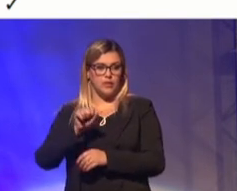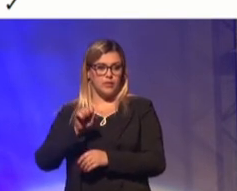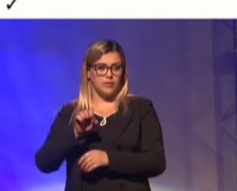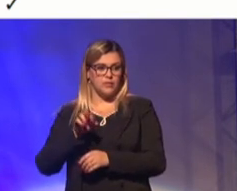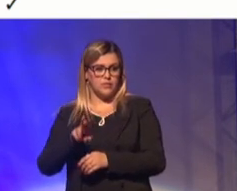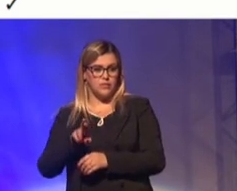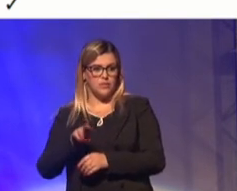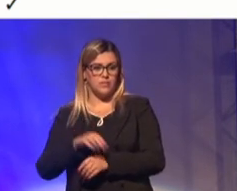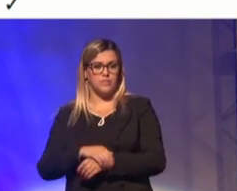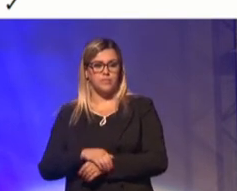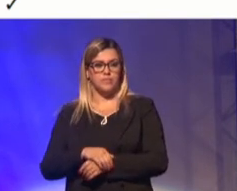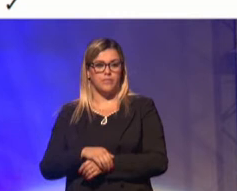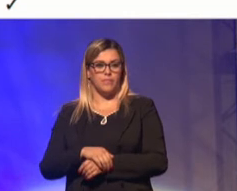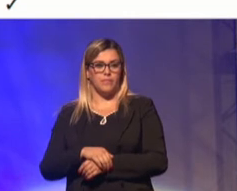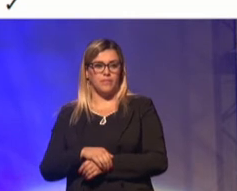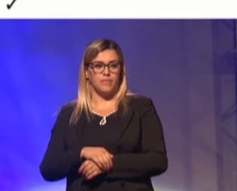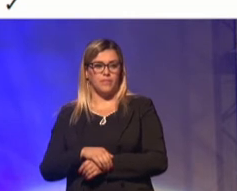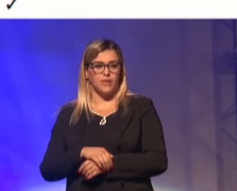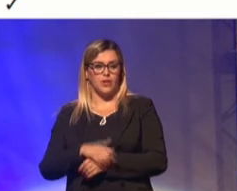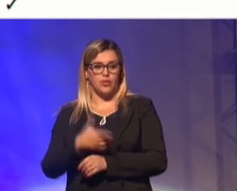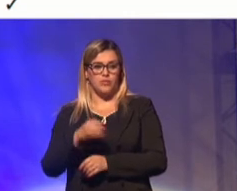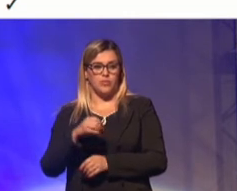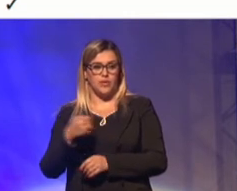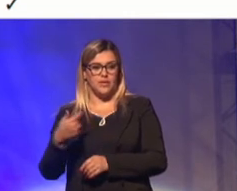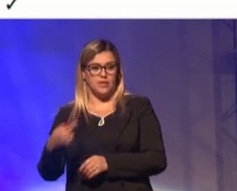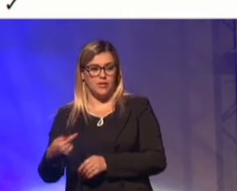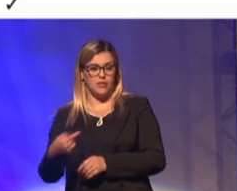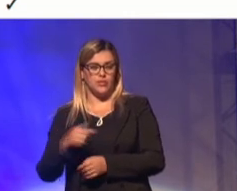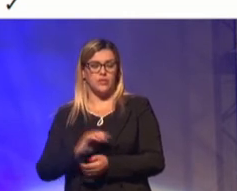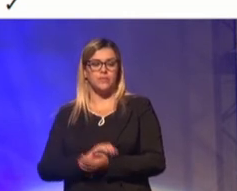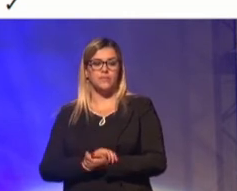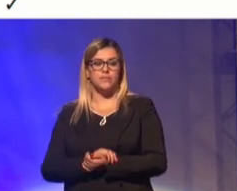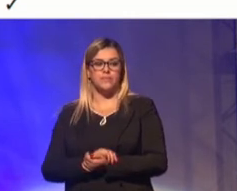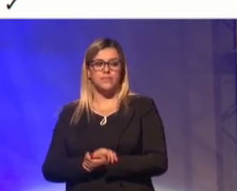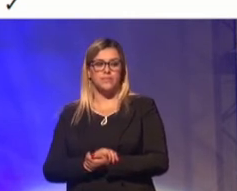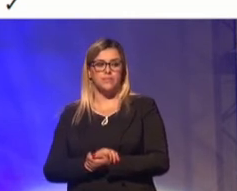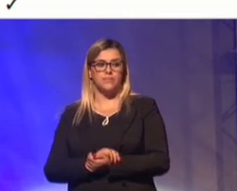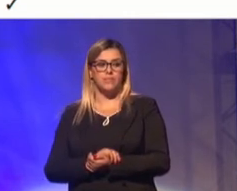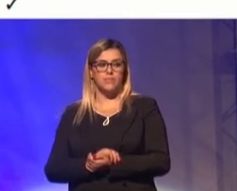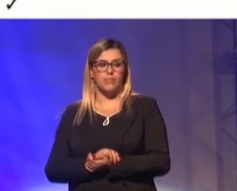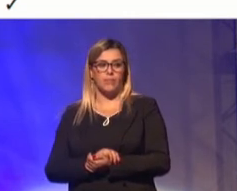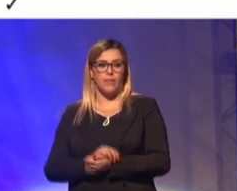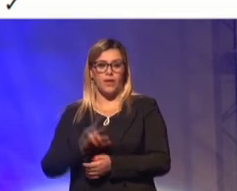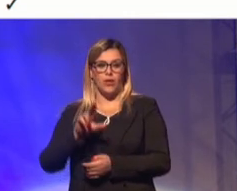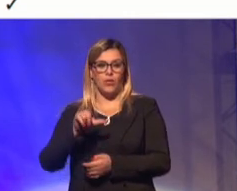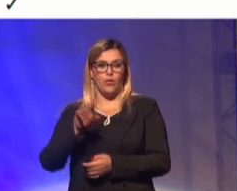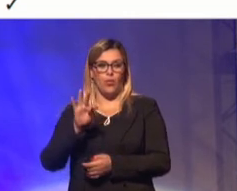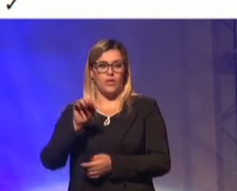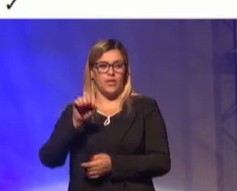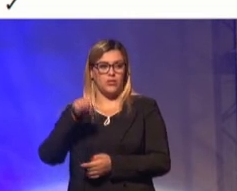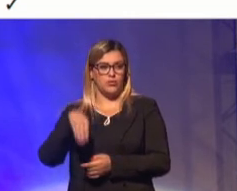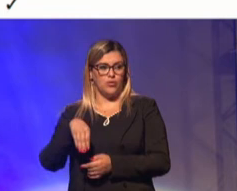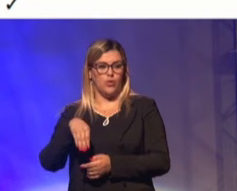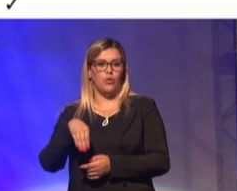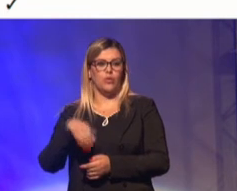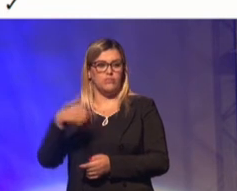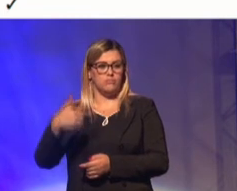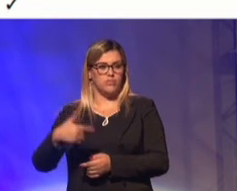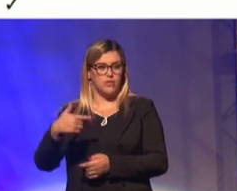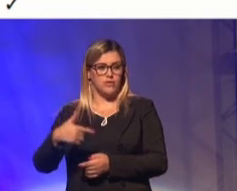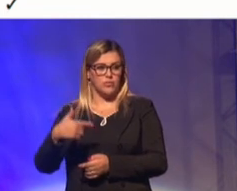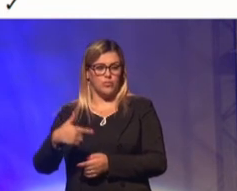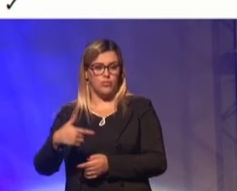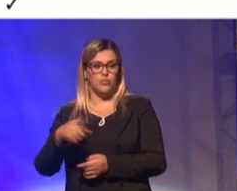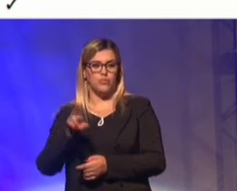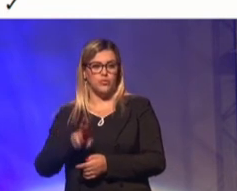laser, né, ganhando espaço a partir de 2007, principalmente, seguido do ultrassom, que tem uma grande disponibilidade na maior parte